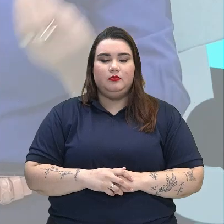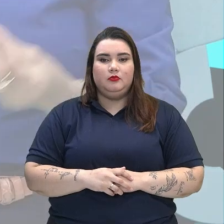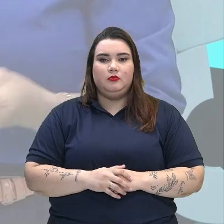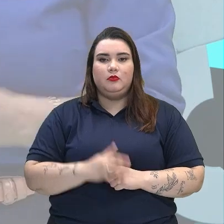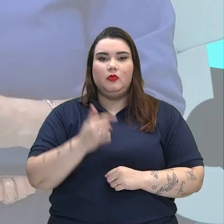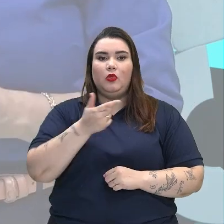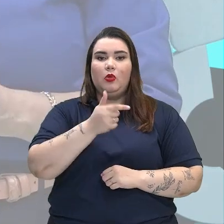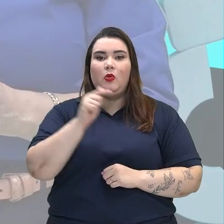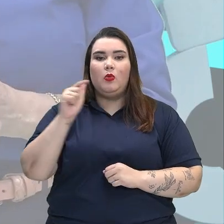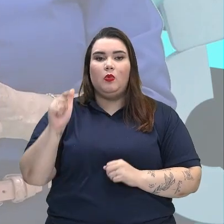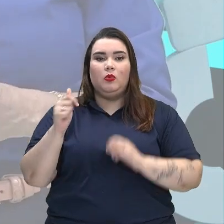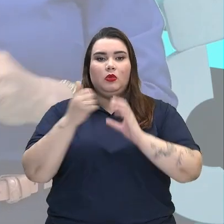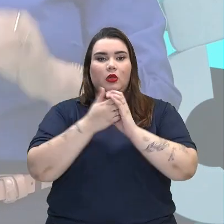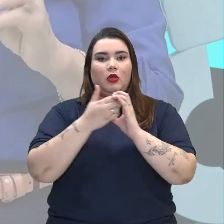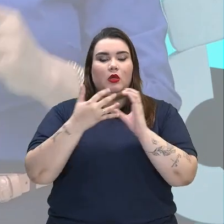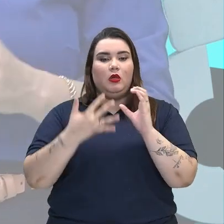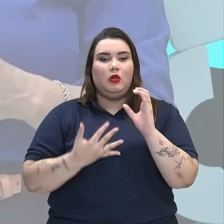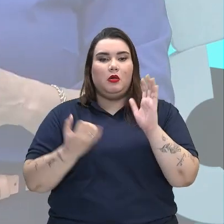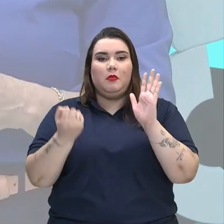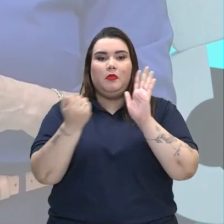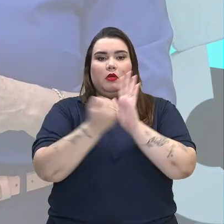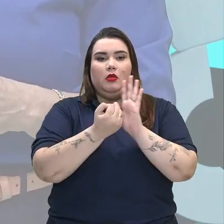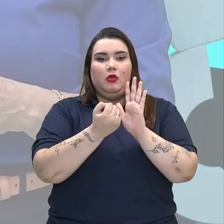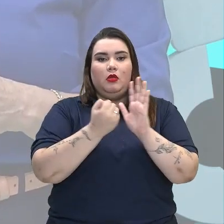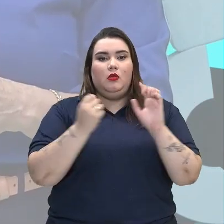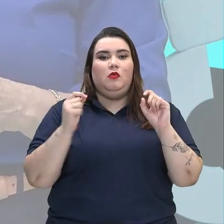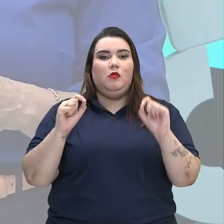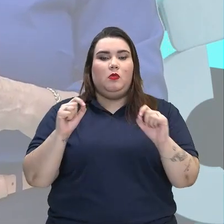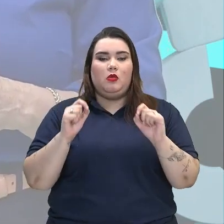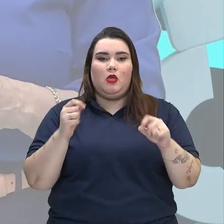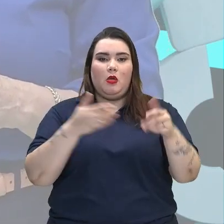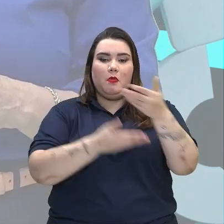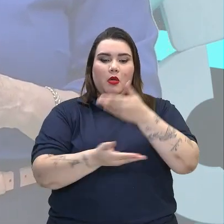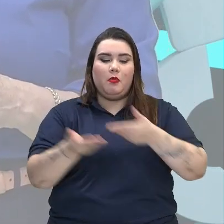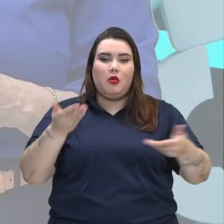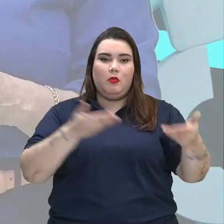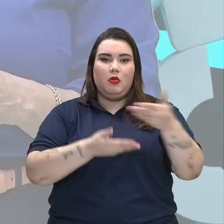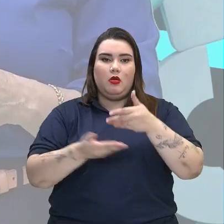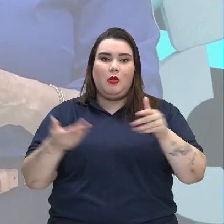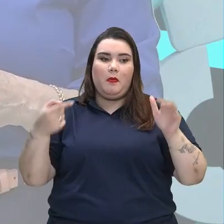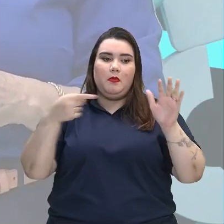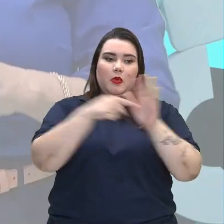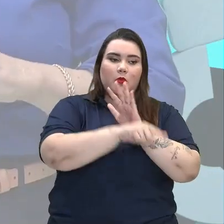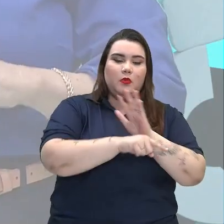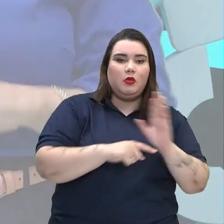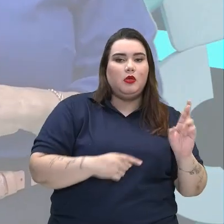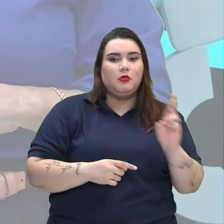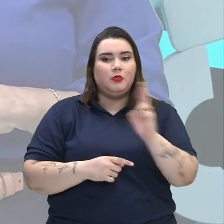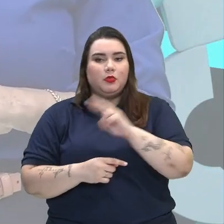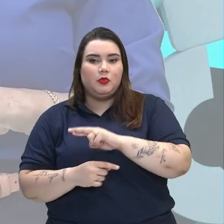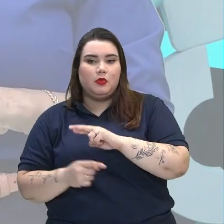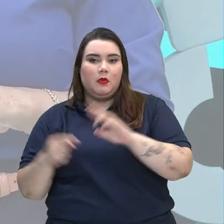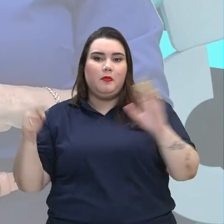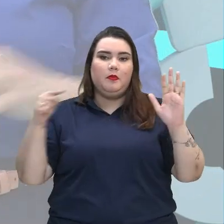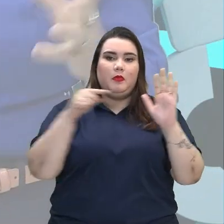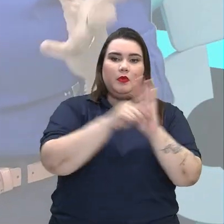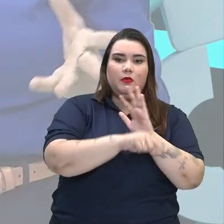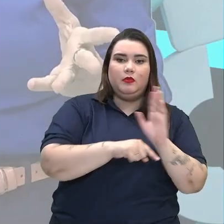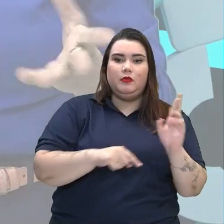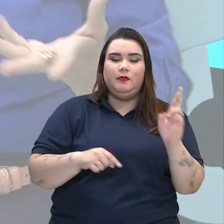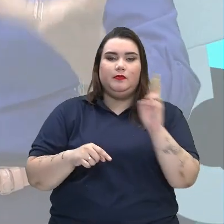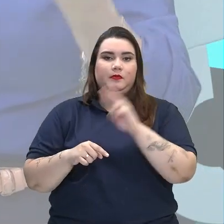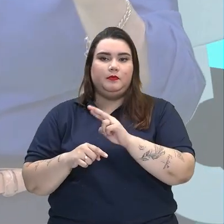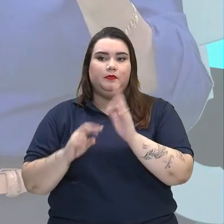outra característica marcante é a alternância entre perguntas e respostas.